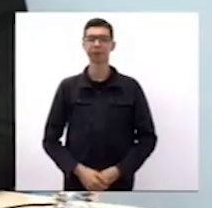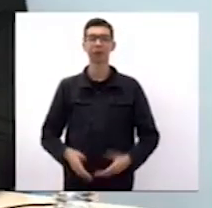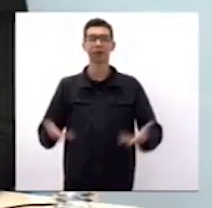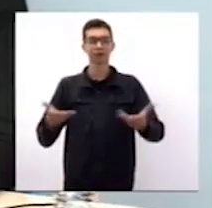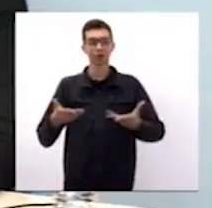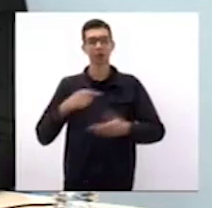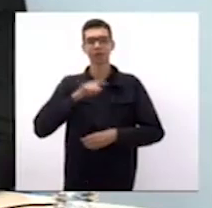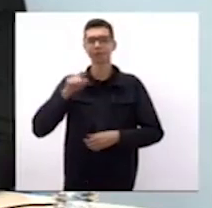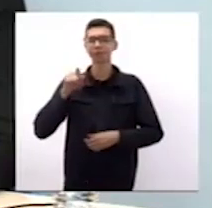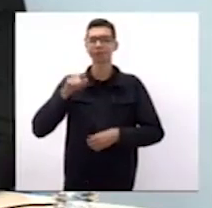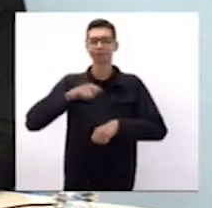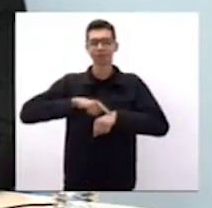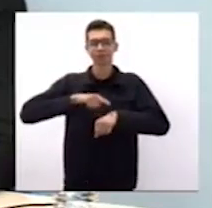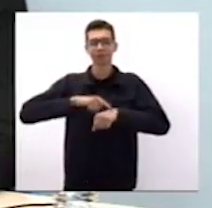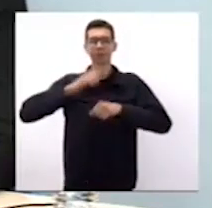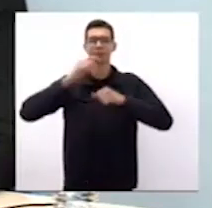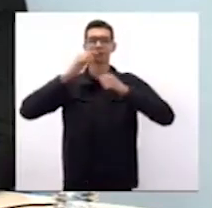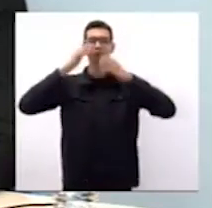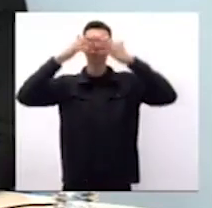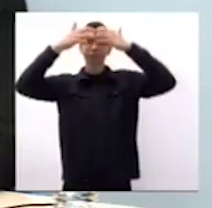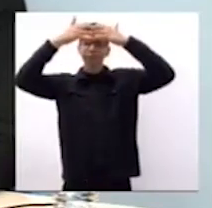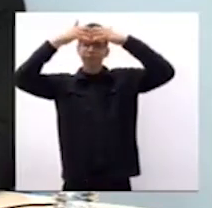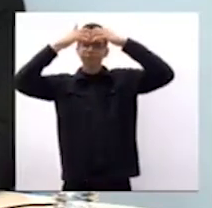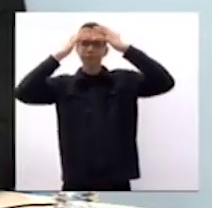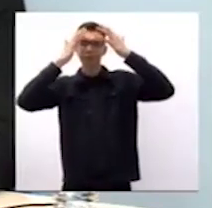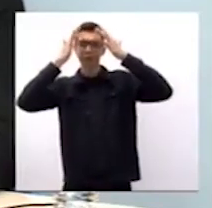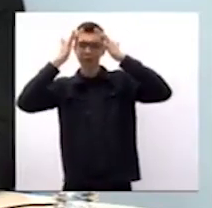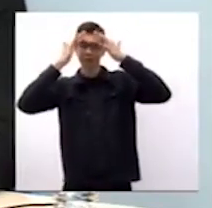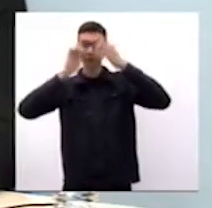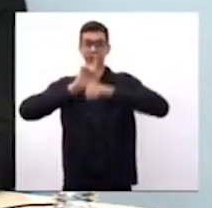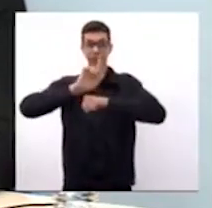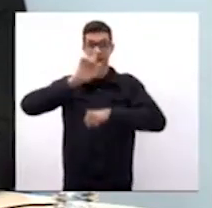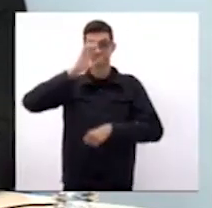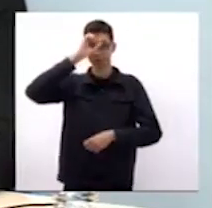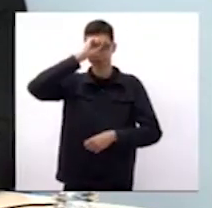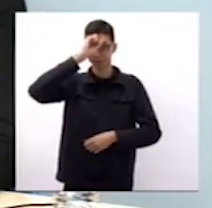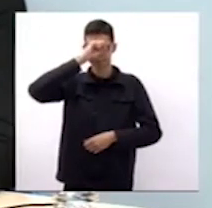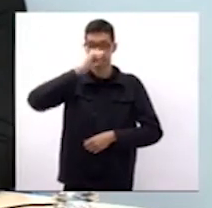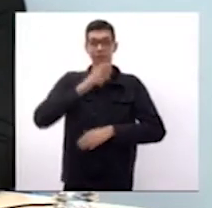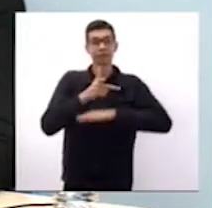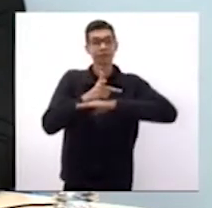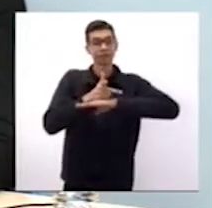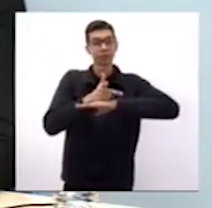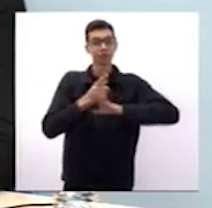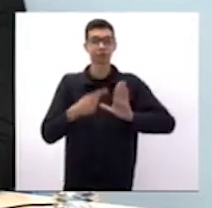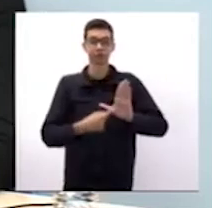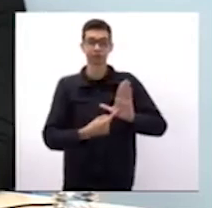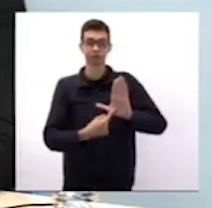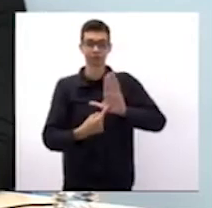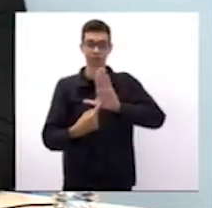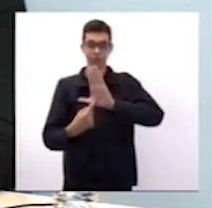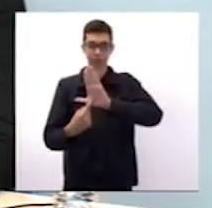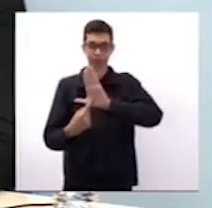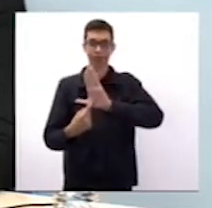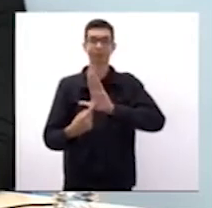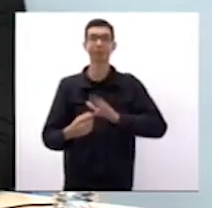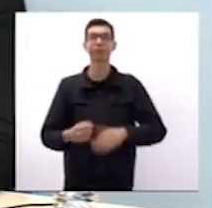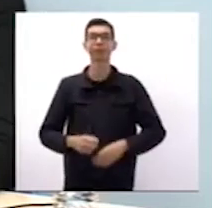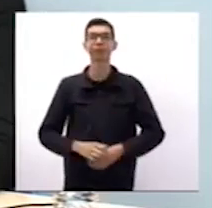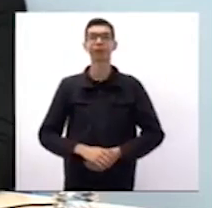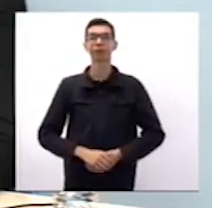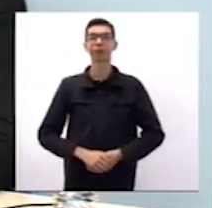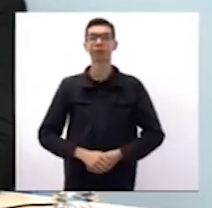de reflexão que nós estamos fazendo da gestão da aprendizagem, nós vamos passar um vídeo para vocês que foi produzido pela